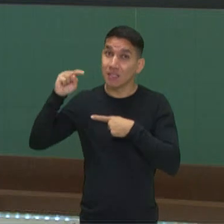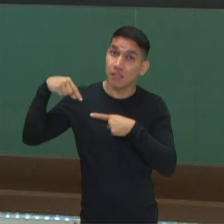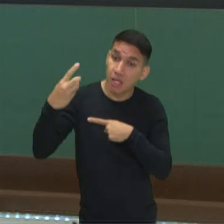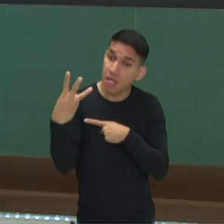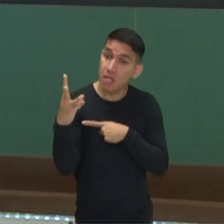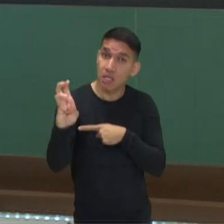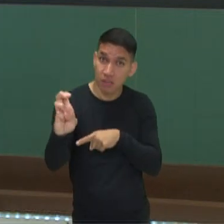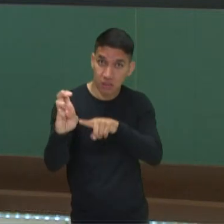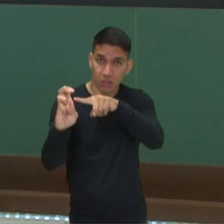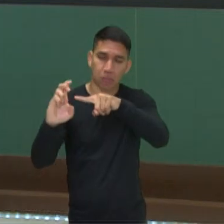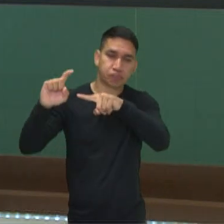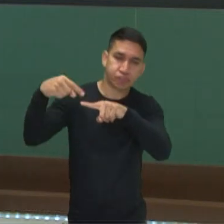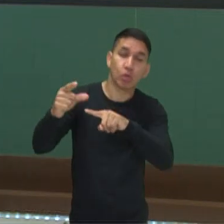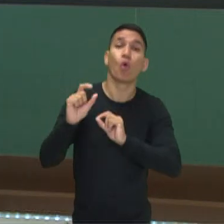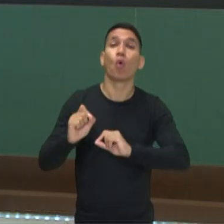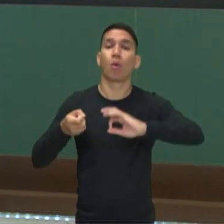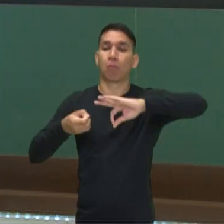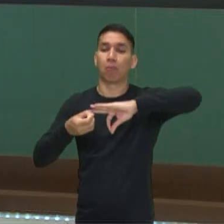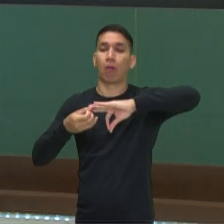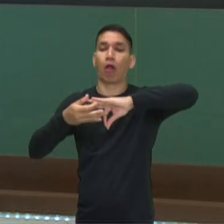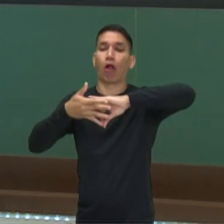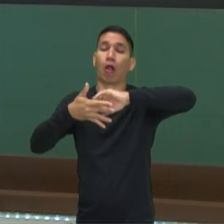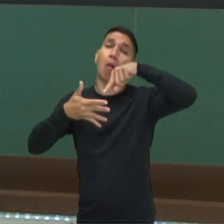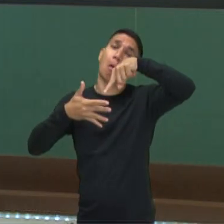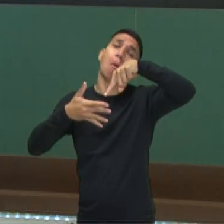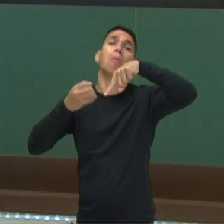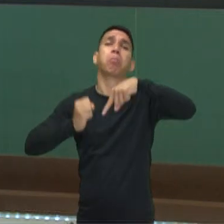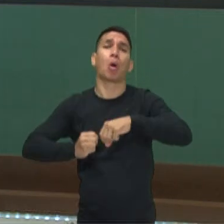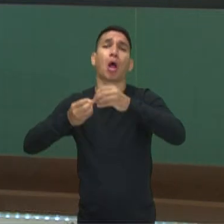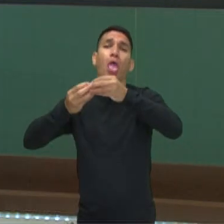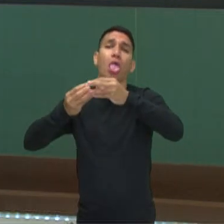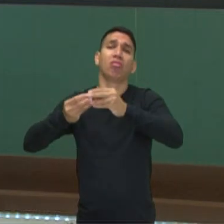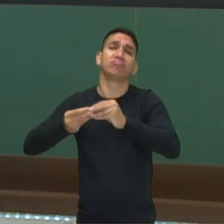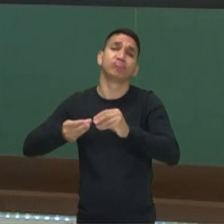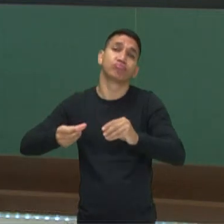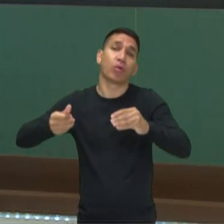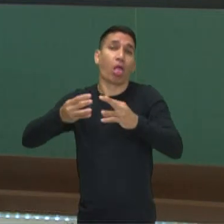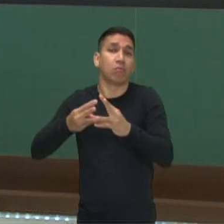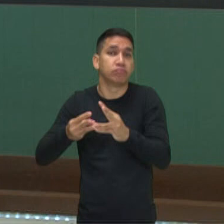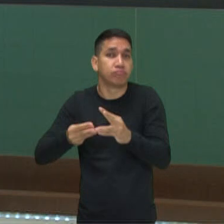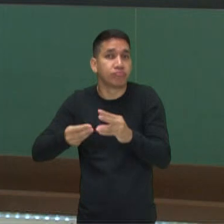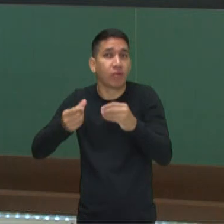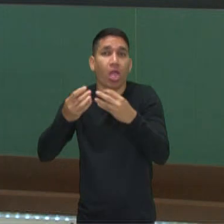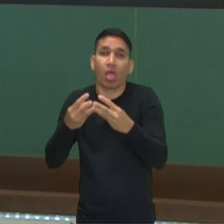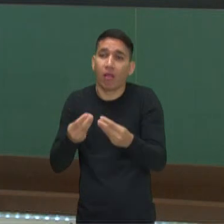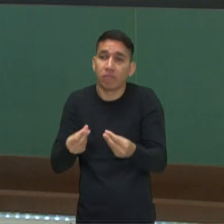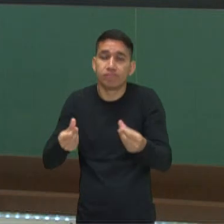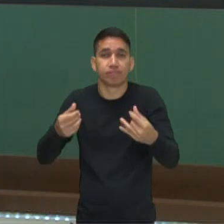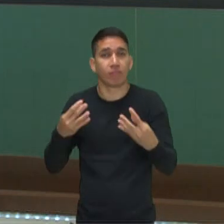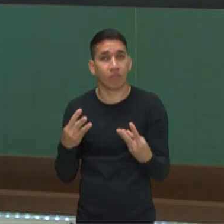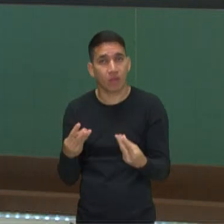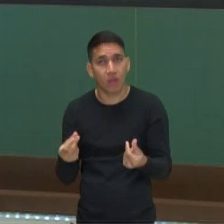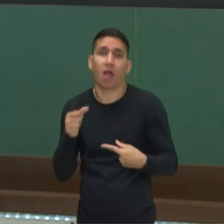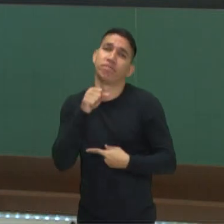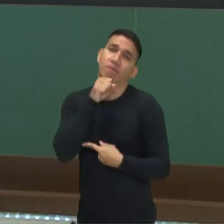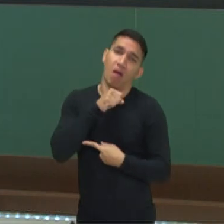daqueles ovócitos, né, podem estar se degenerando, podem estar começando a ficar relativamente mais velhos, tá? E